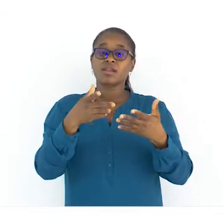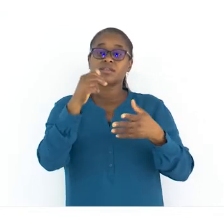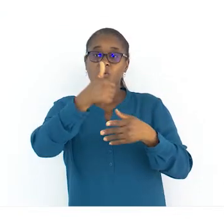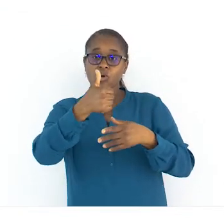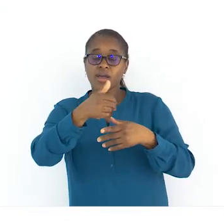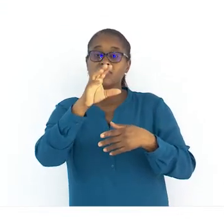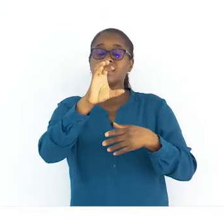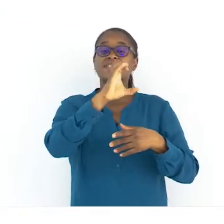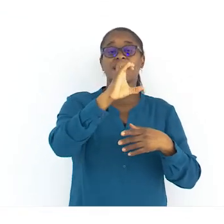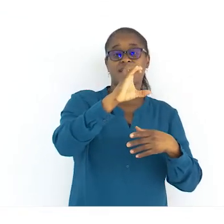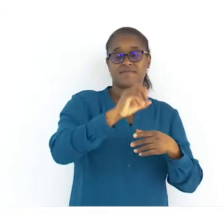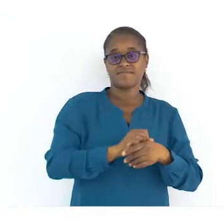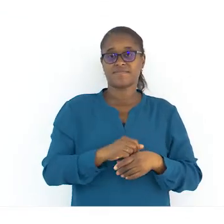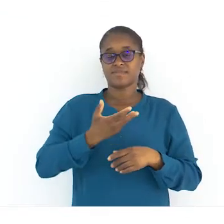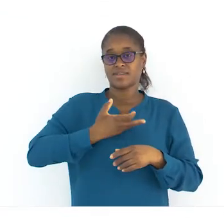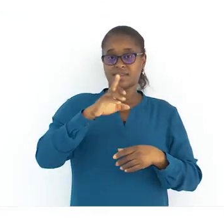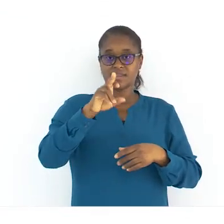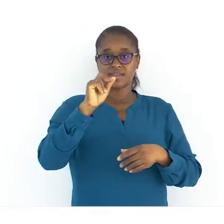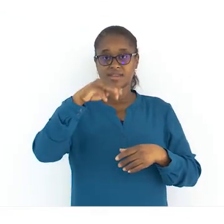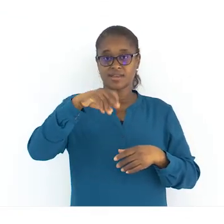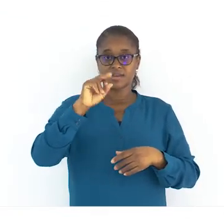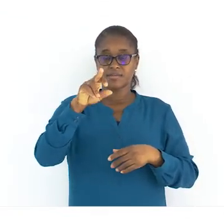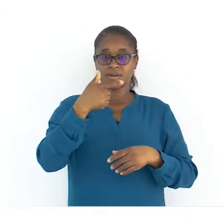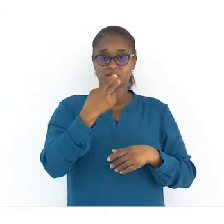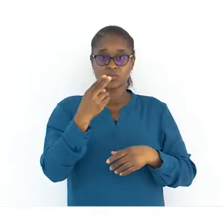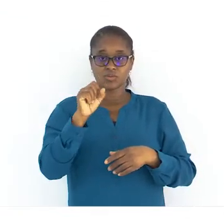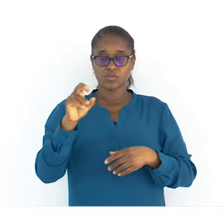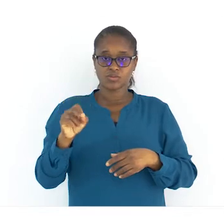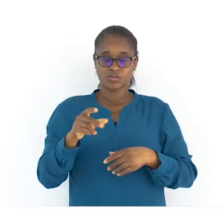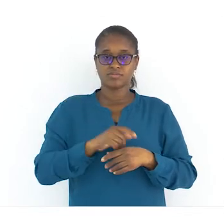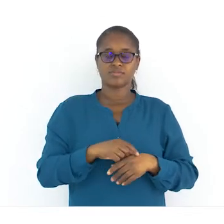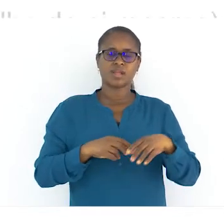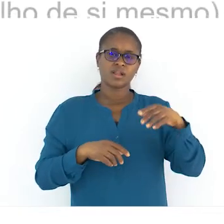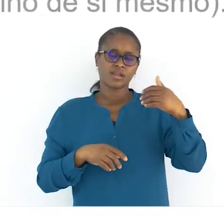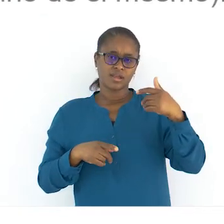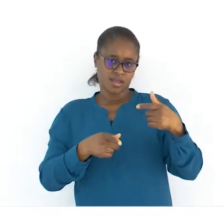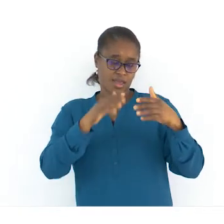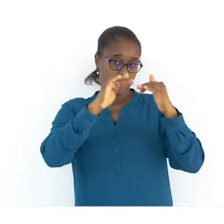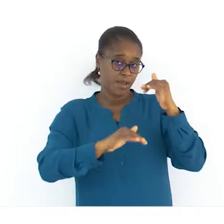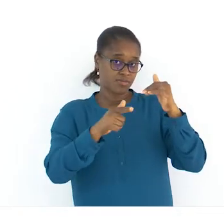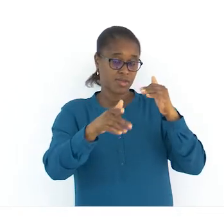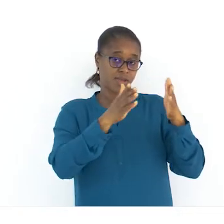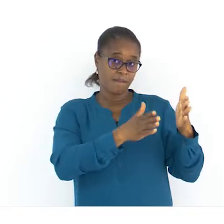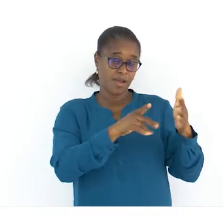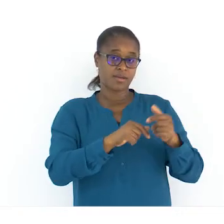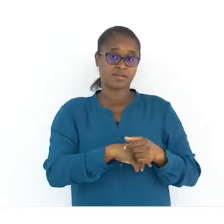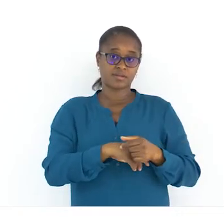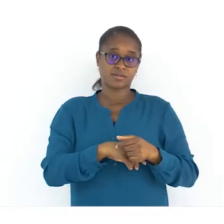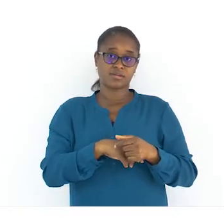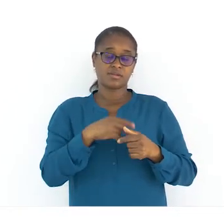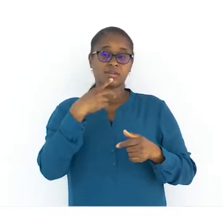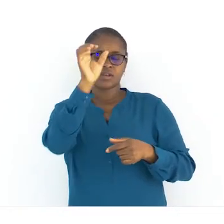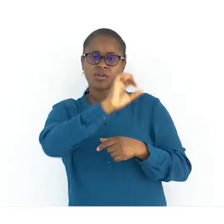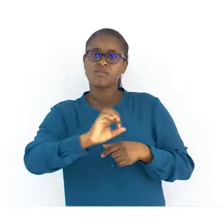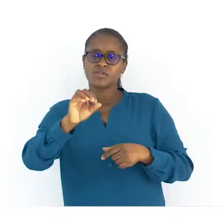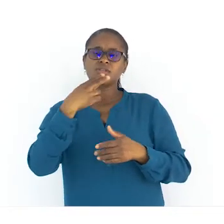dramaturgo. Muito bem. Depois, aqui embaixo agora, temos essas partes em que vocês de certeza colocaram. A